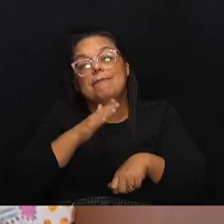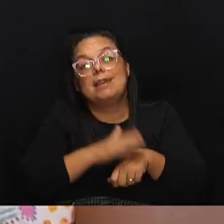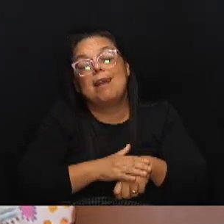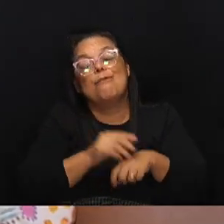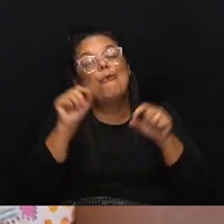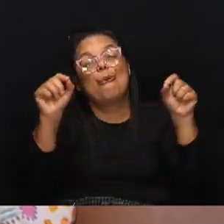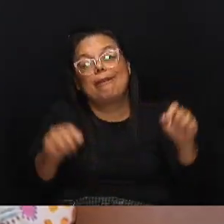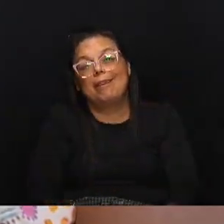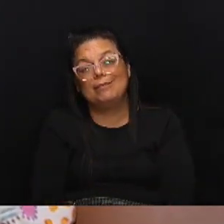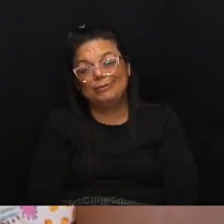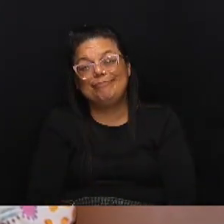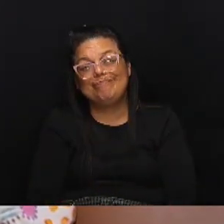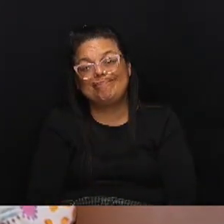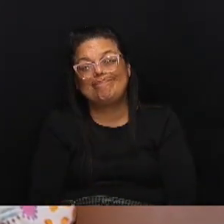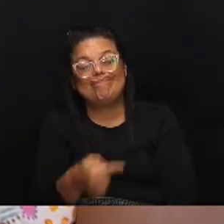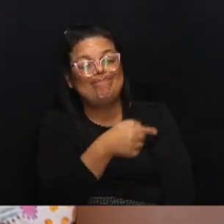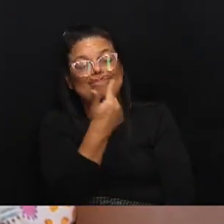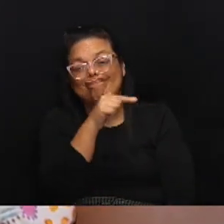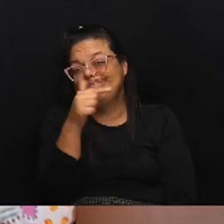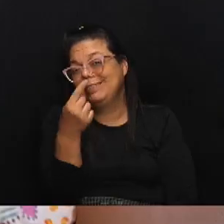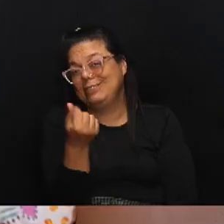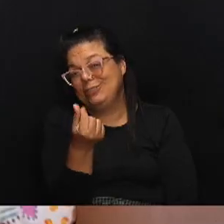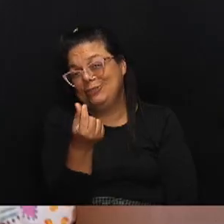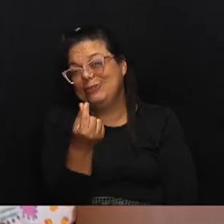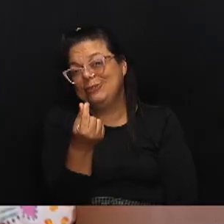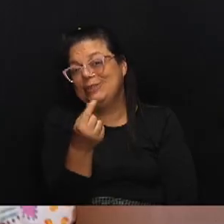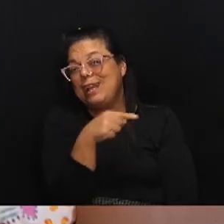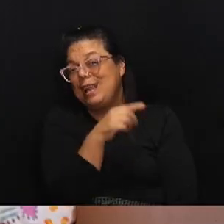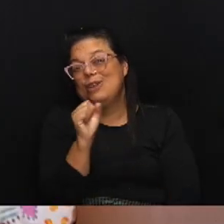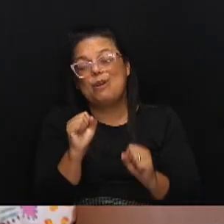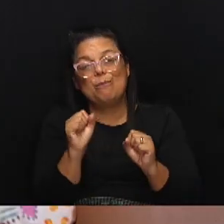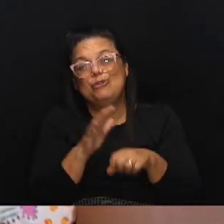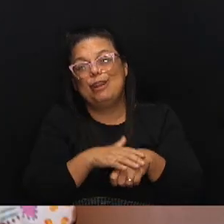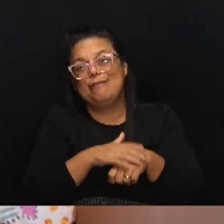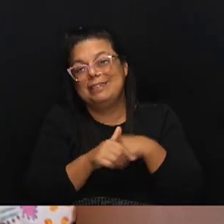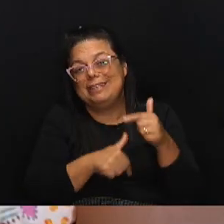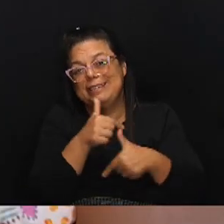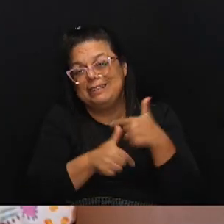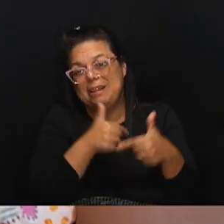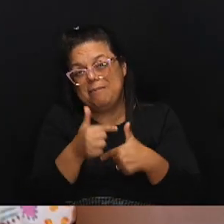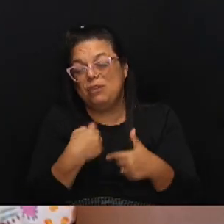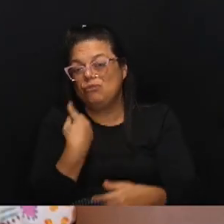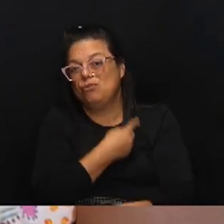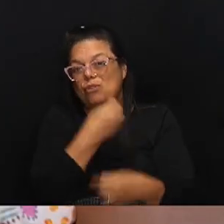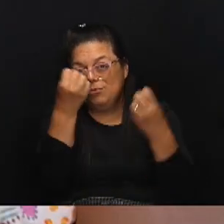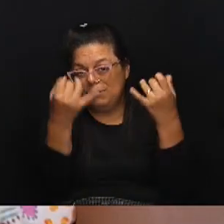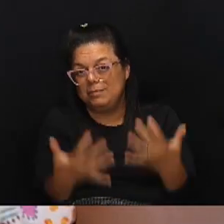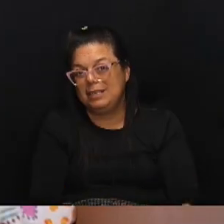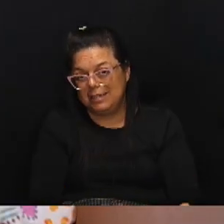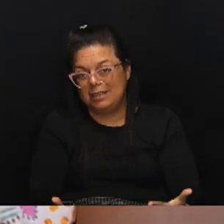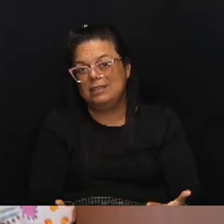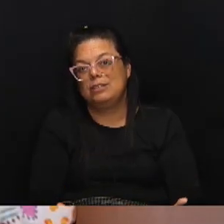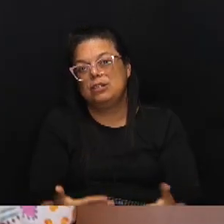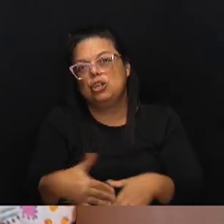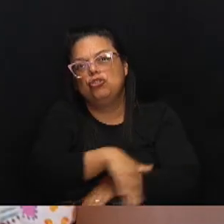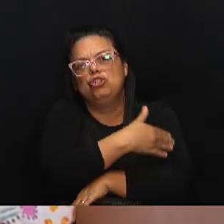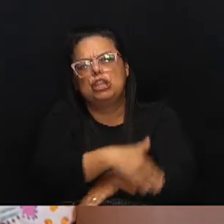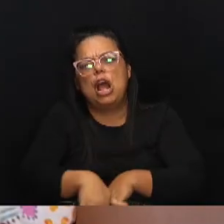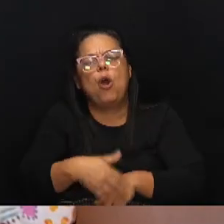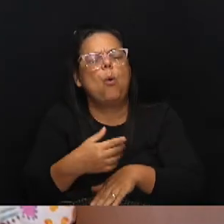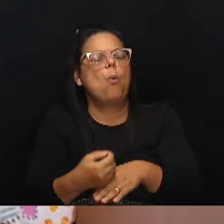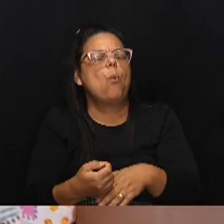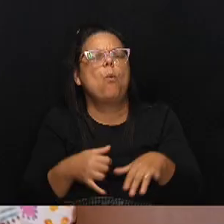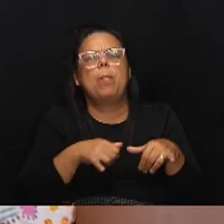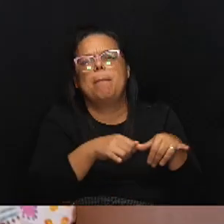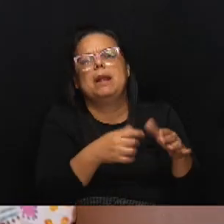desenganadas e não tendo dinheiro, elas só podiam fazer esses trabalhos que a gente está falando, de ir à rua, de fazer uma compra, de lavar uma